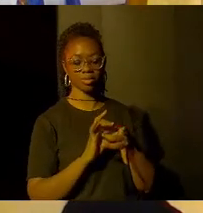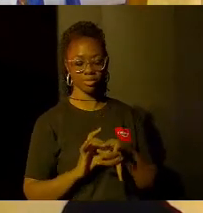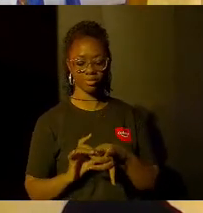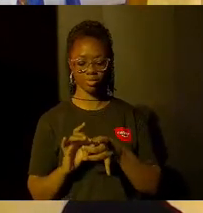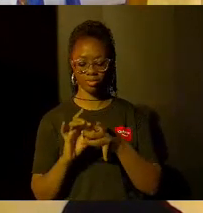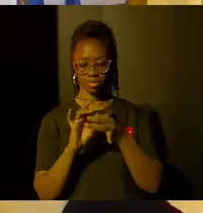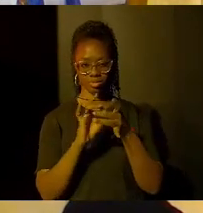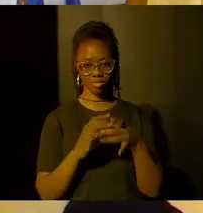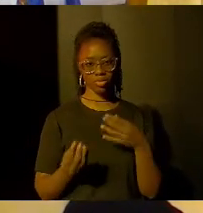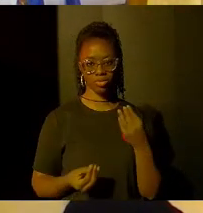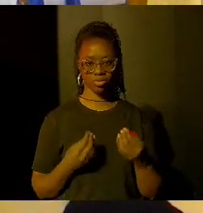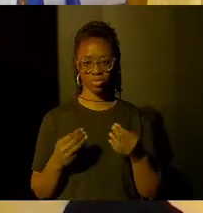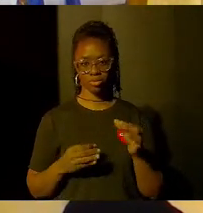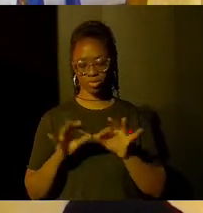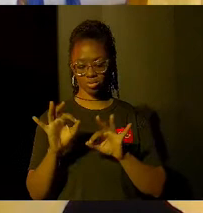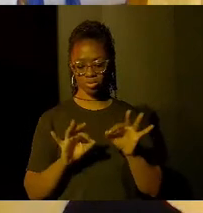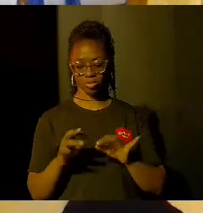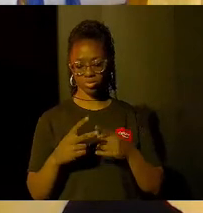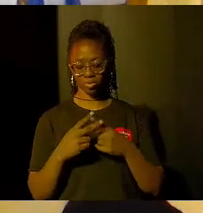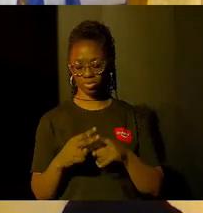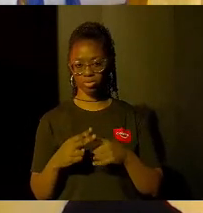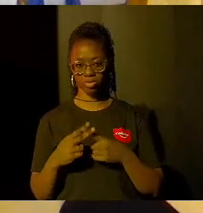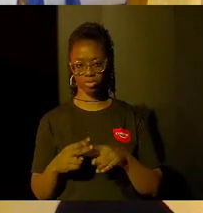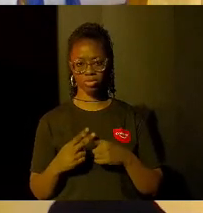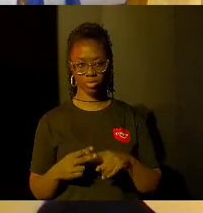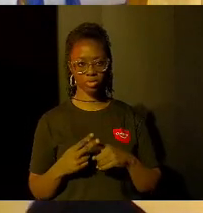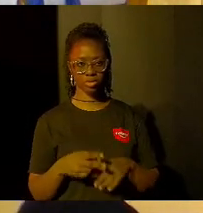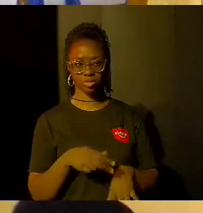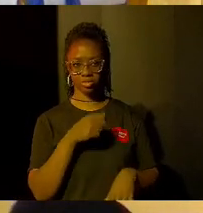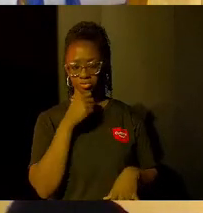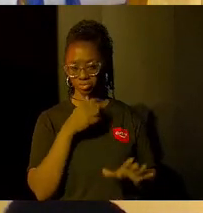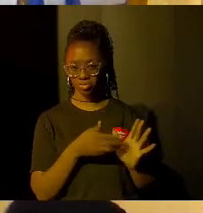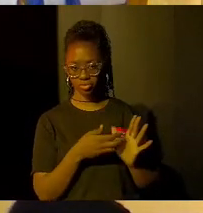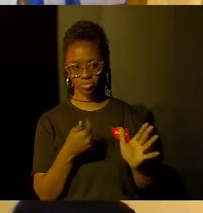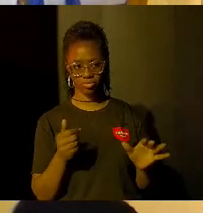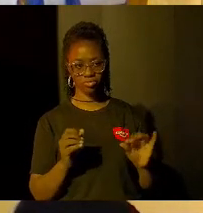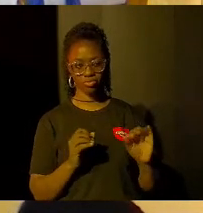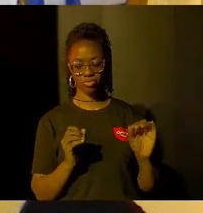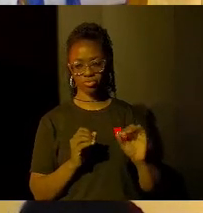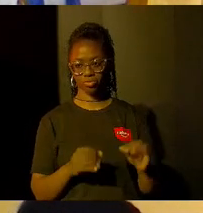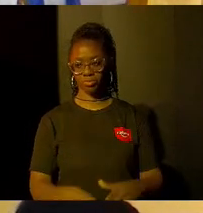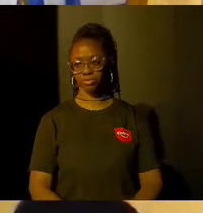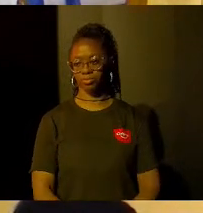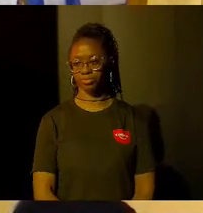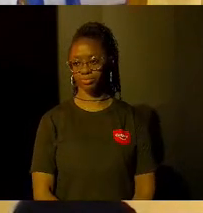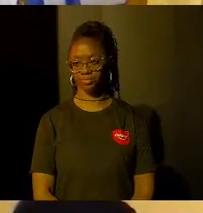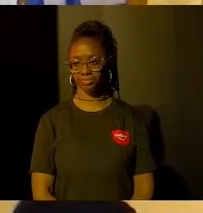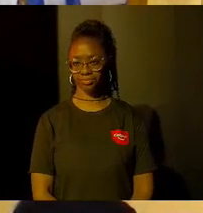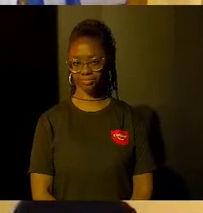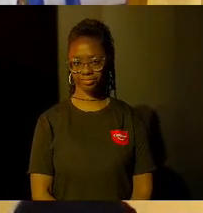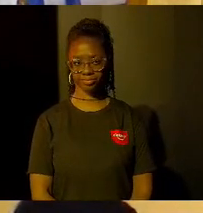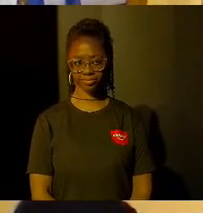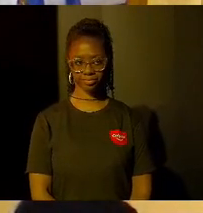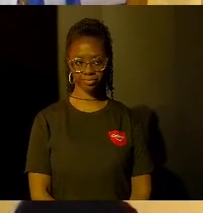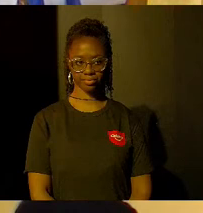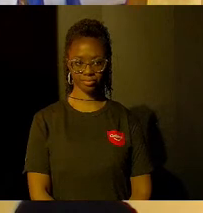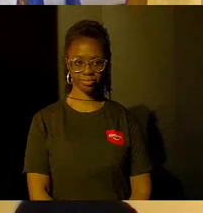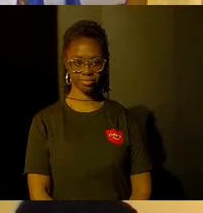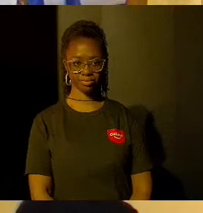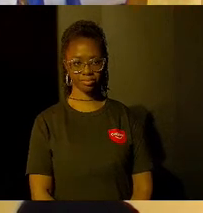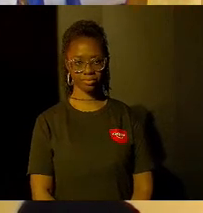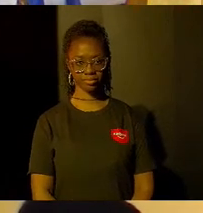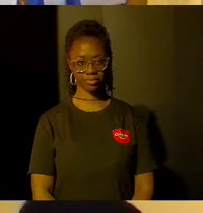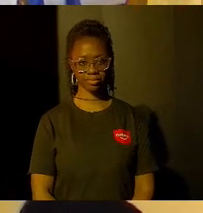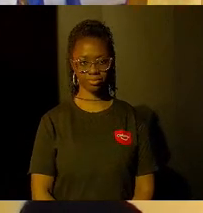como que eu colo um no outro sem deixar lacunas e é um exercício de alguém que